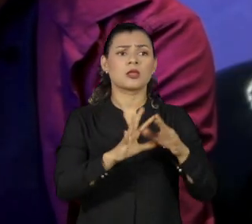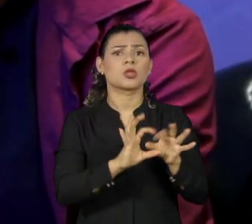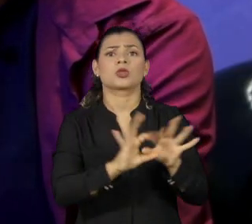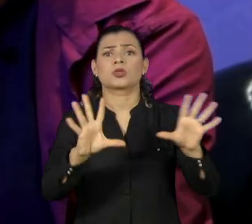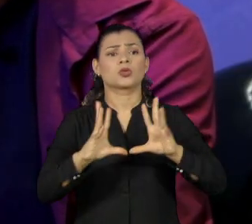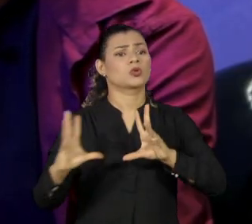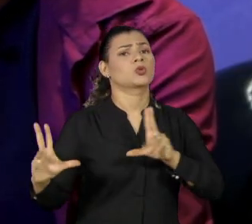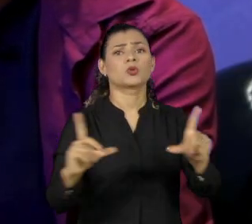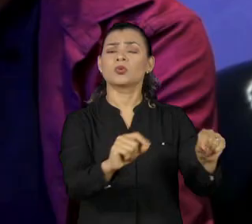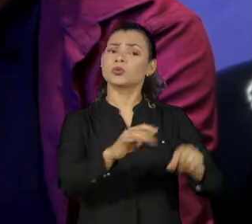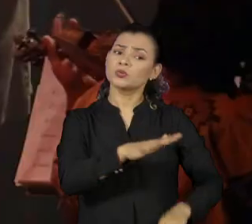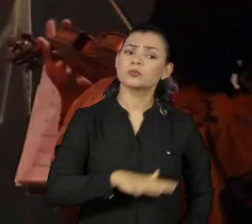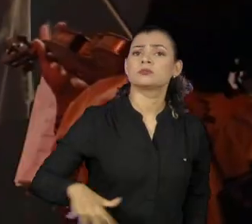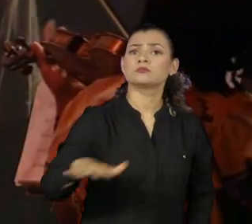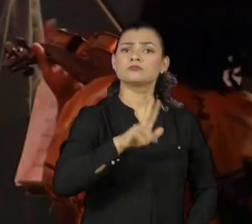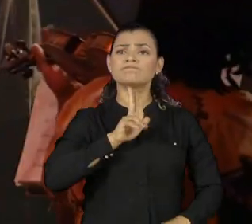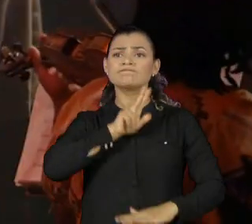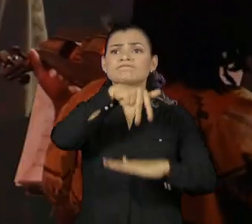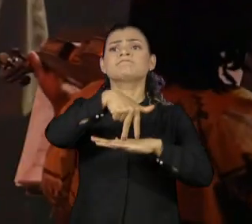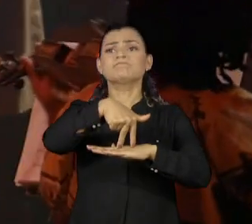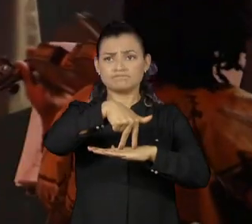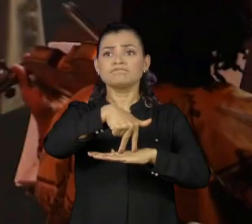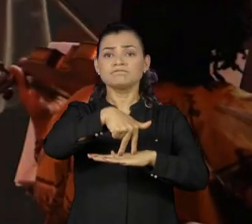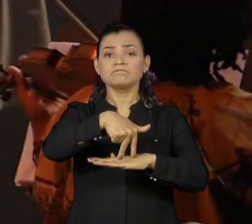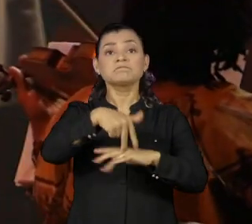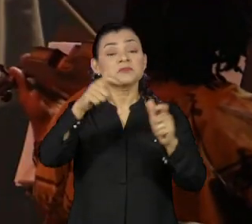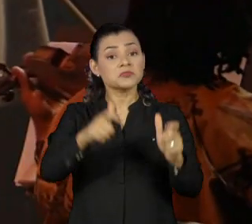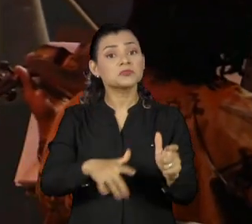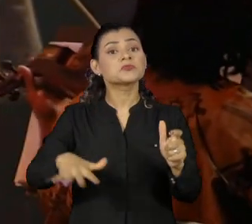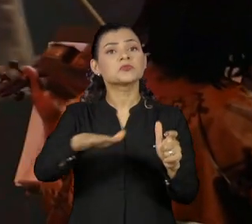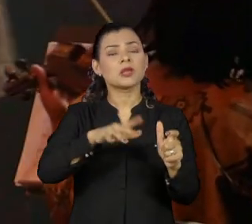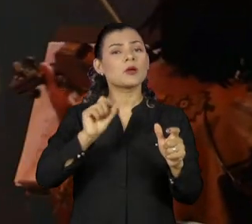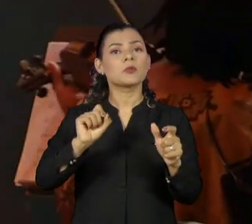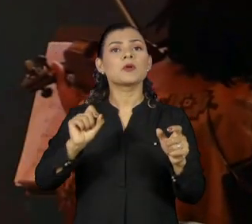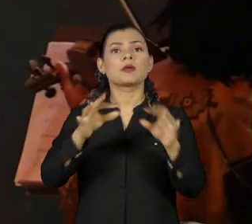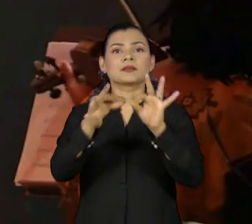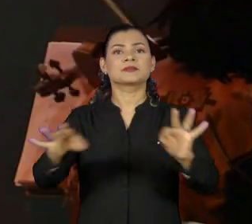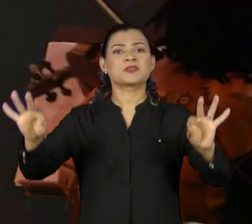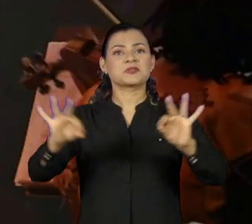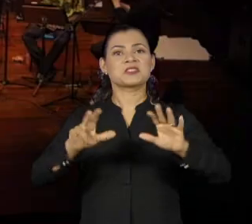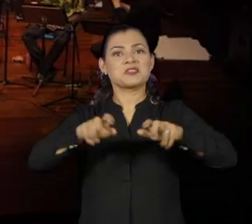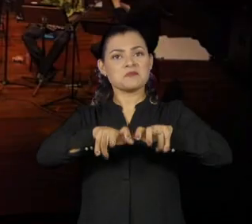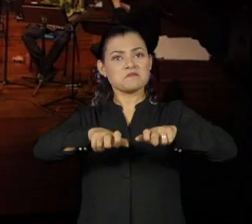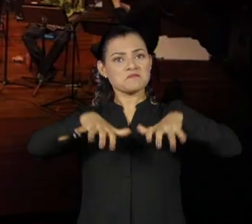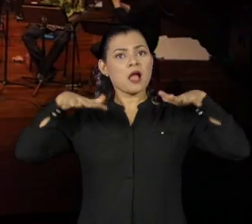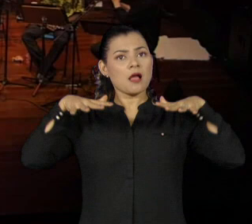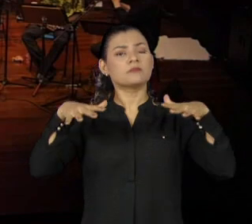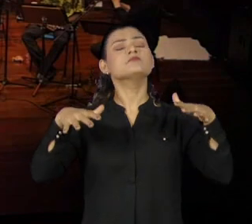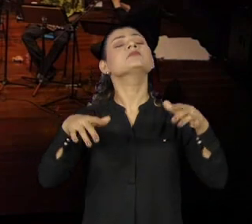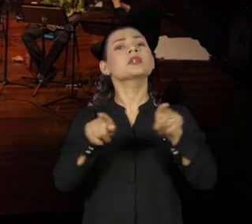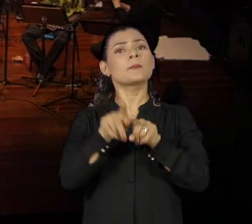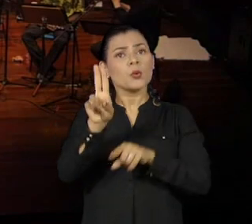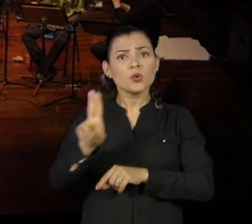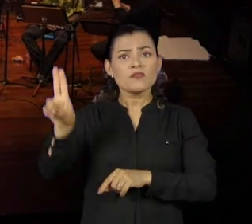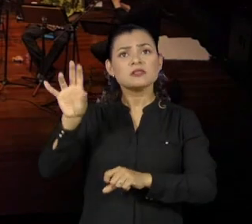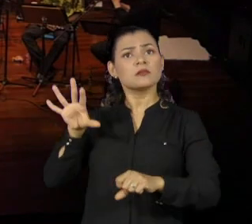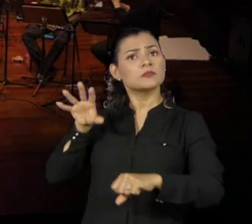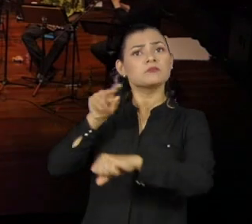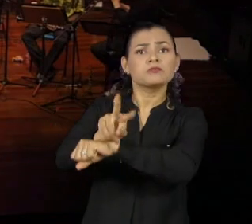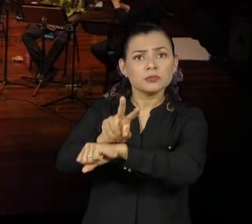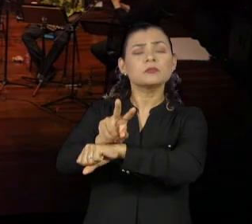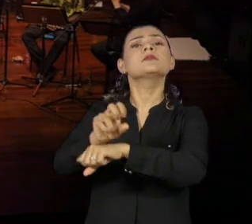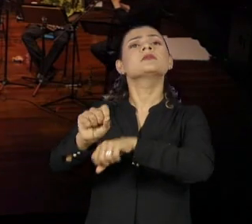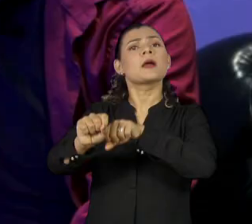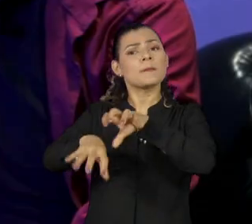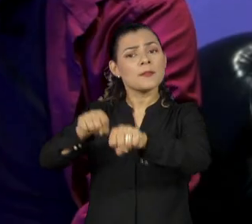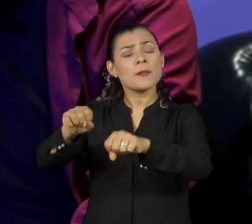sua plenitude, sabe? Ocupar salas de concertos, ocupar universidades. Isso é um direito